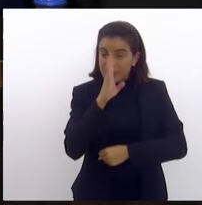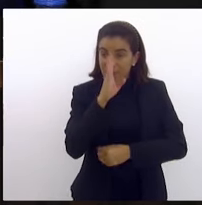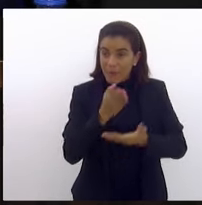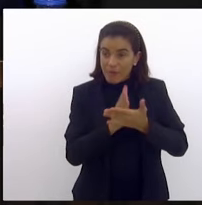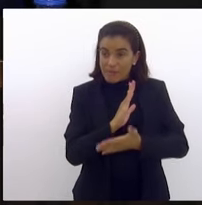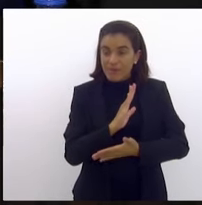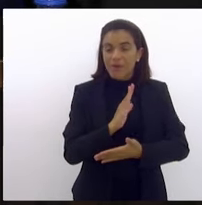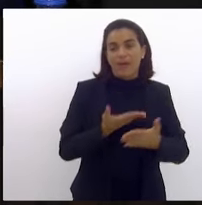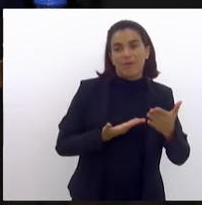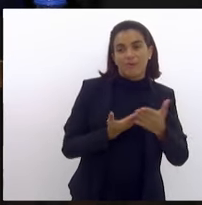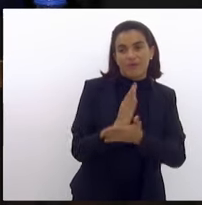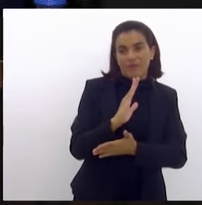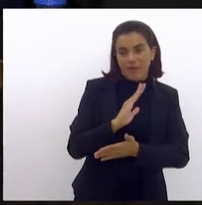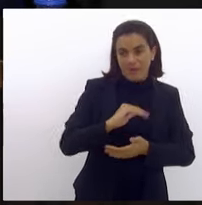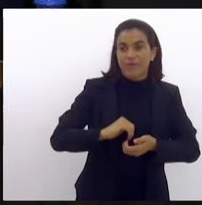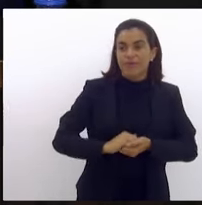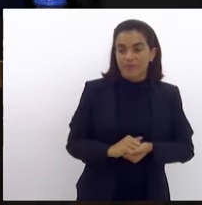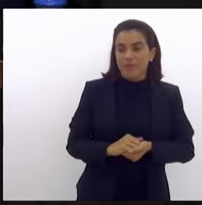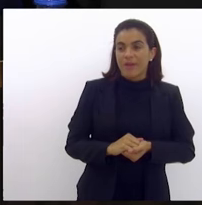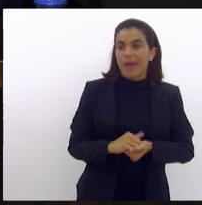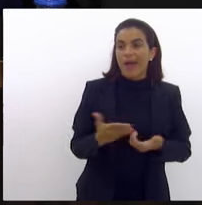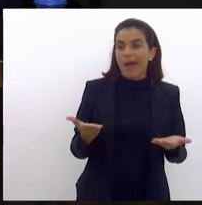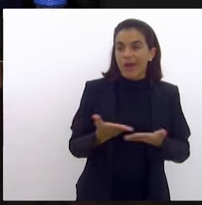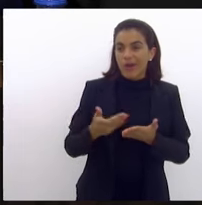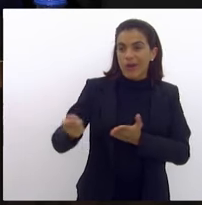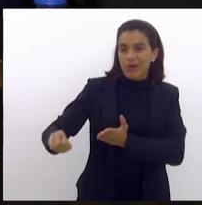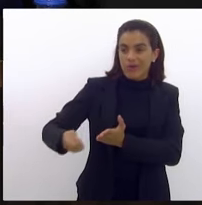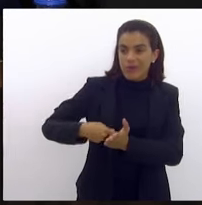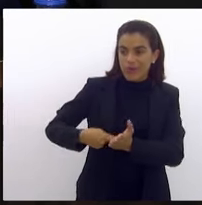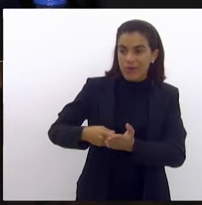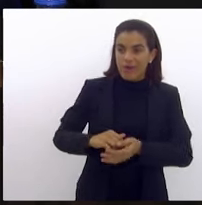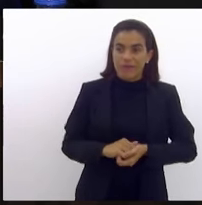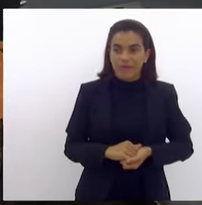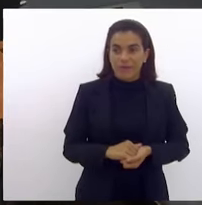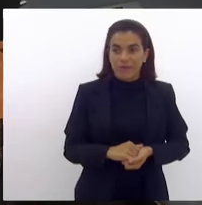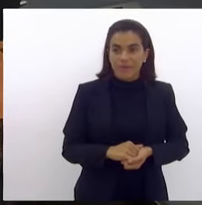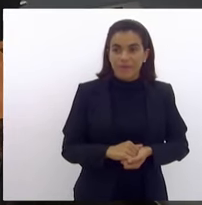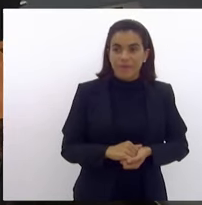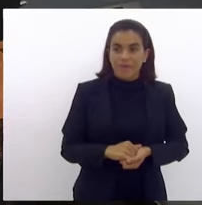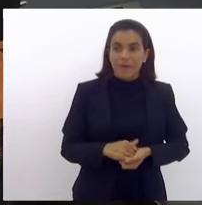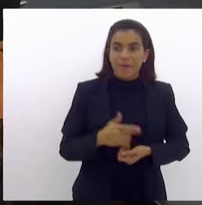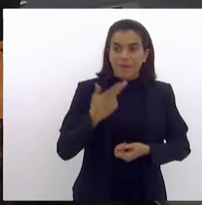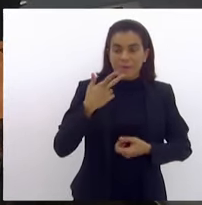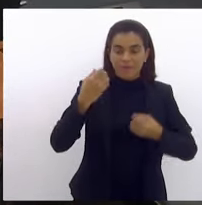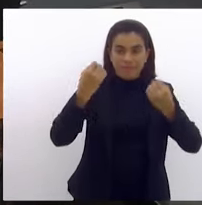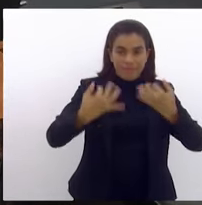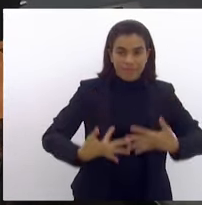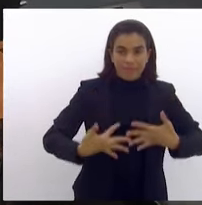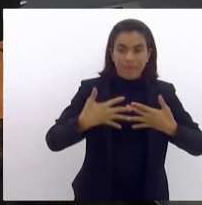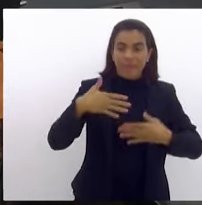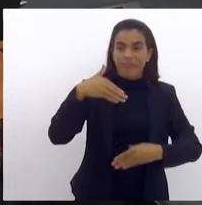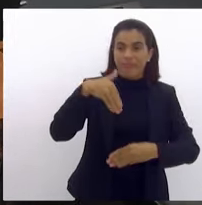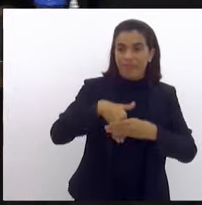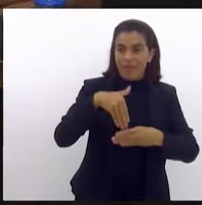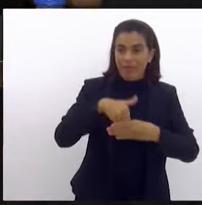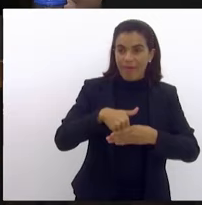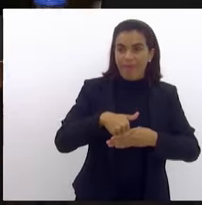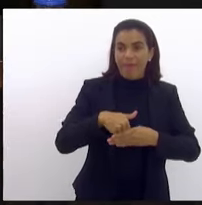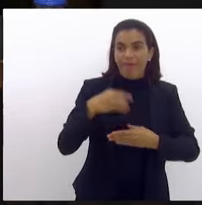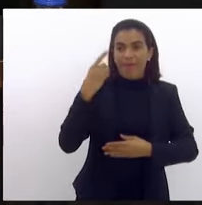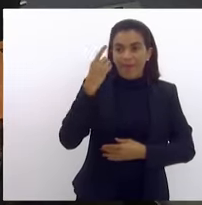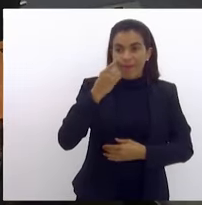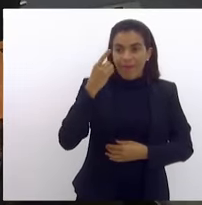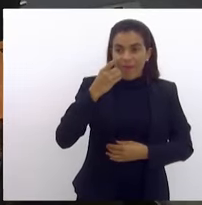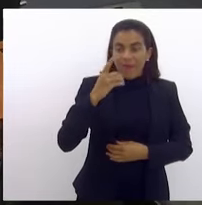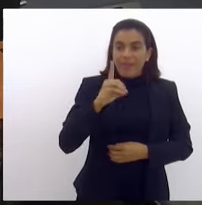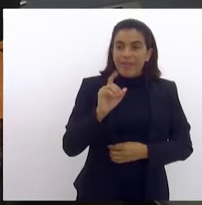estão. Aprovado, vai a autógrafo. Para declaração de voto, senhora presidenta. Declaração de voto, deputada Dani.